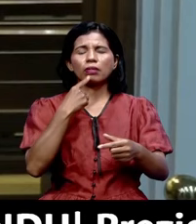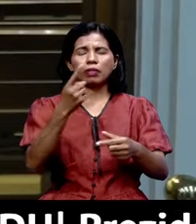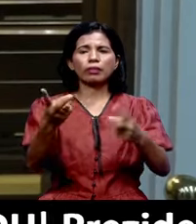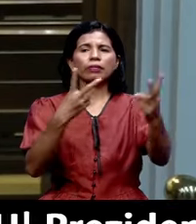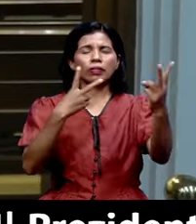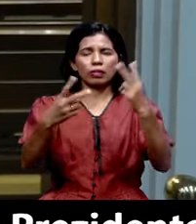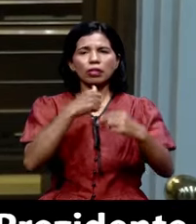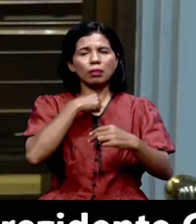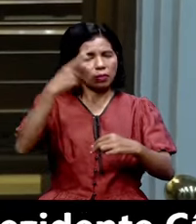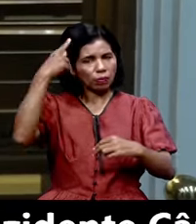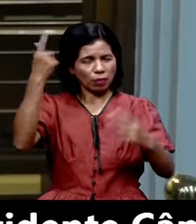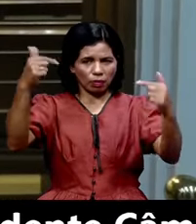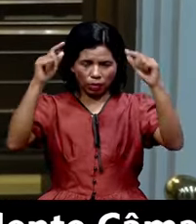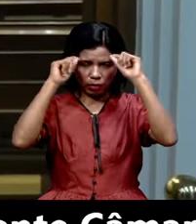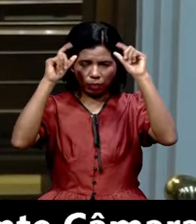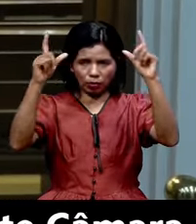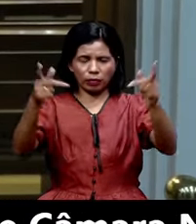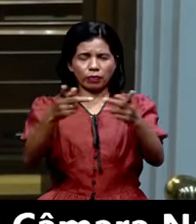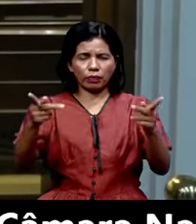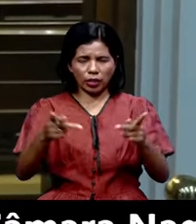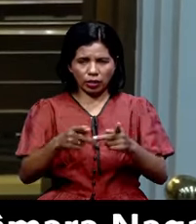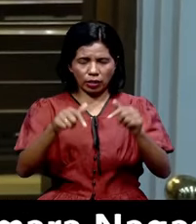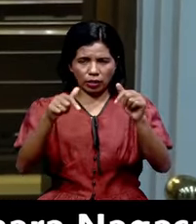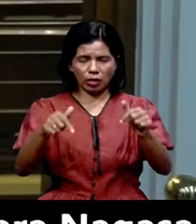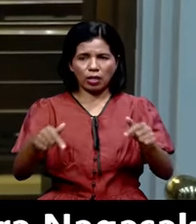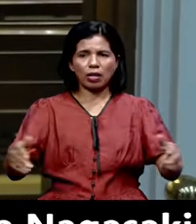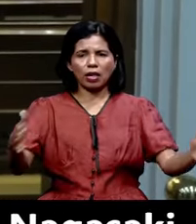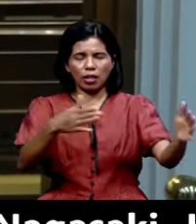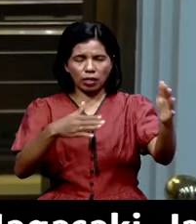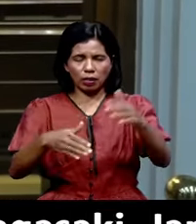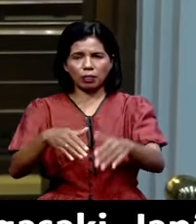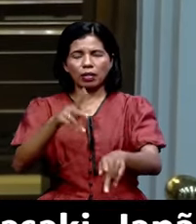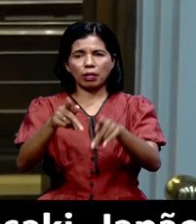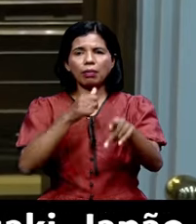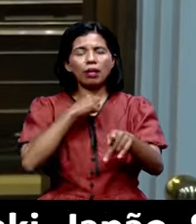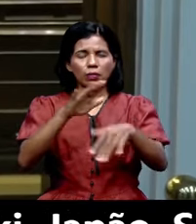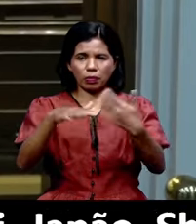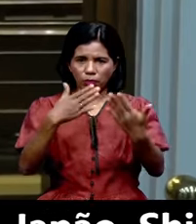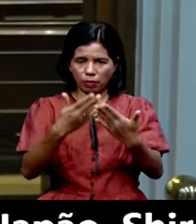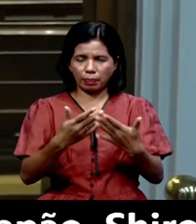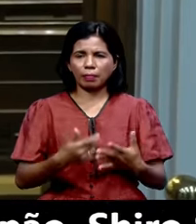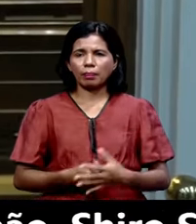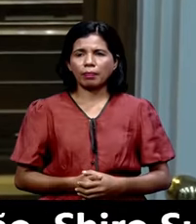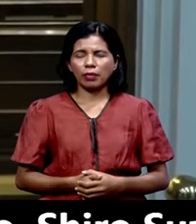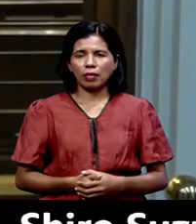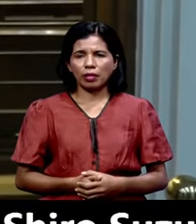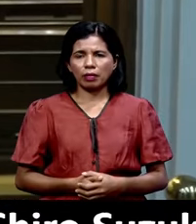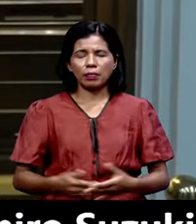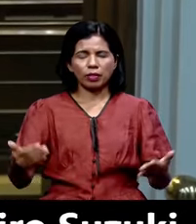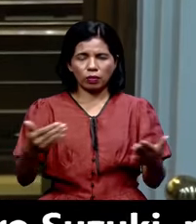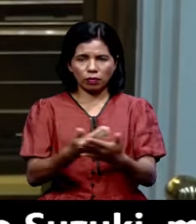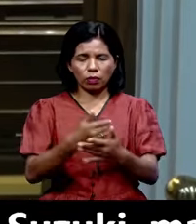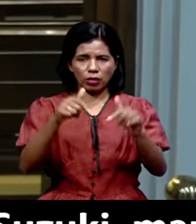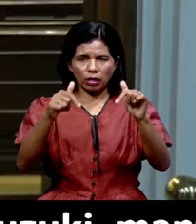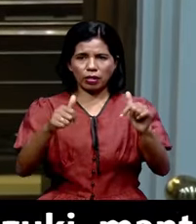a mo papa de Maitimor, nebe fatinda nesse alibo religiosos no religiosa sira. Dia que buat nebe fon ia nene,